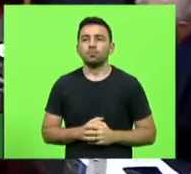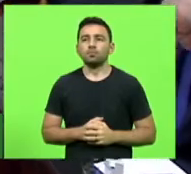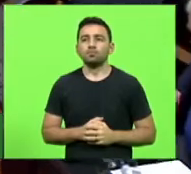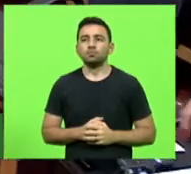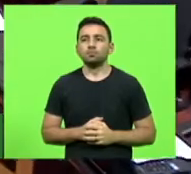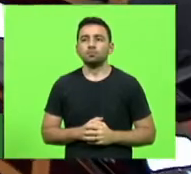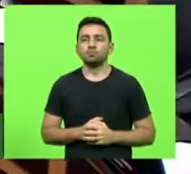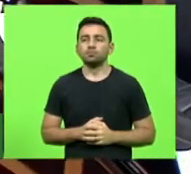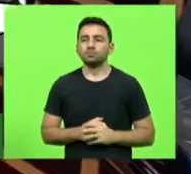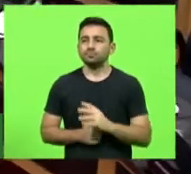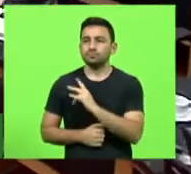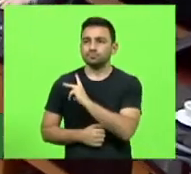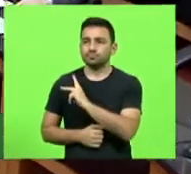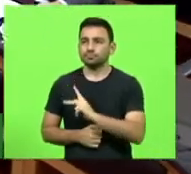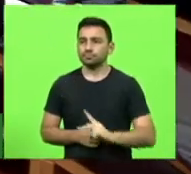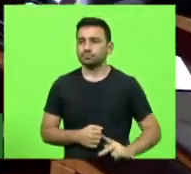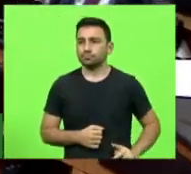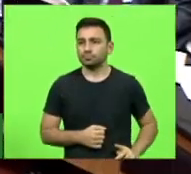Presidente,